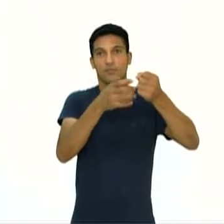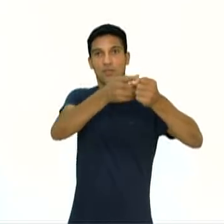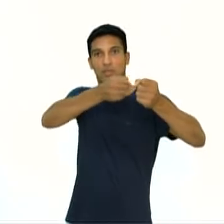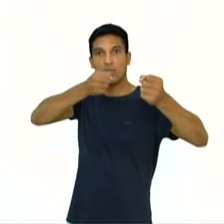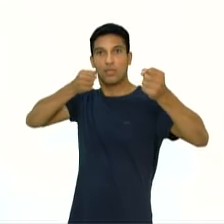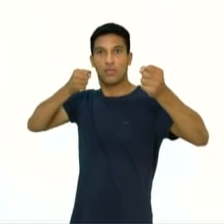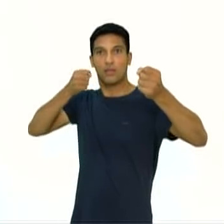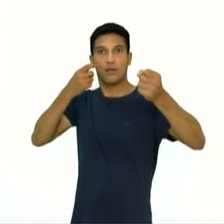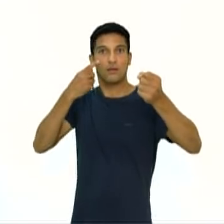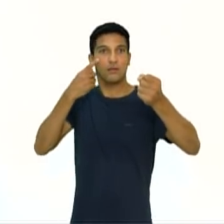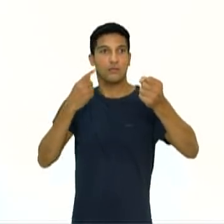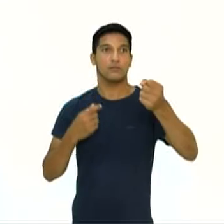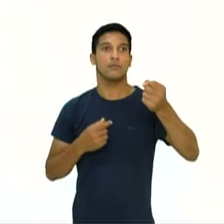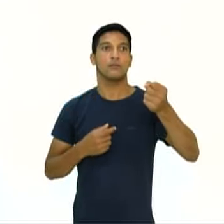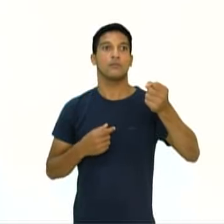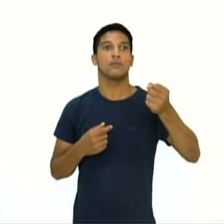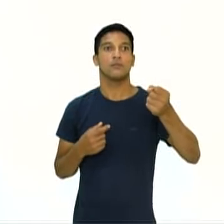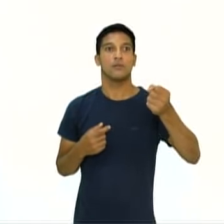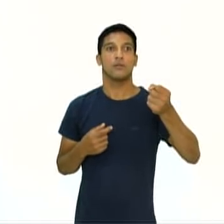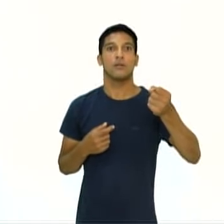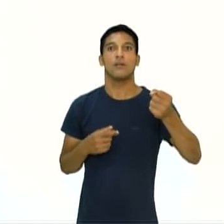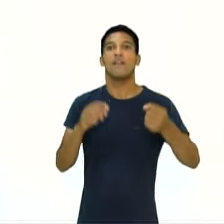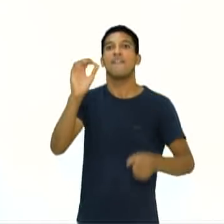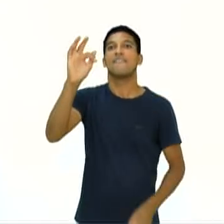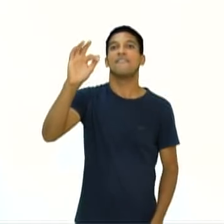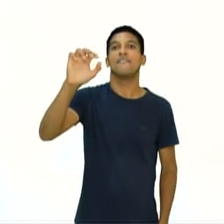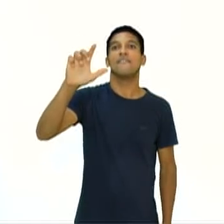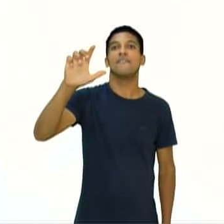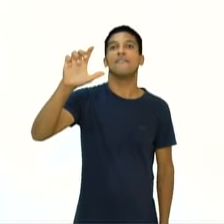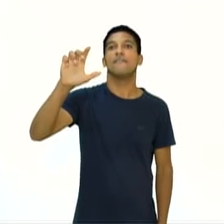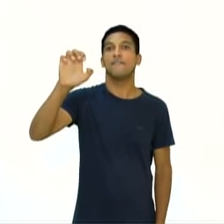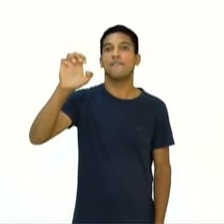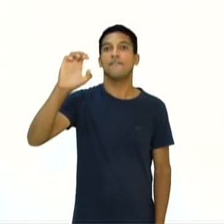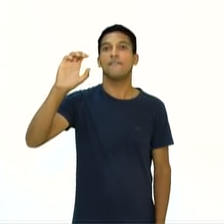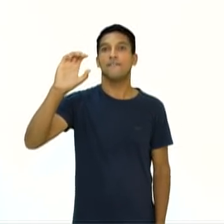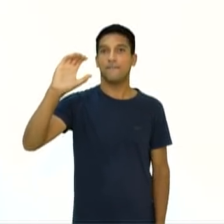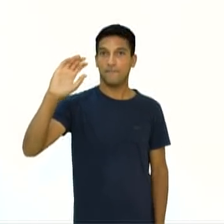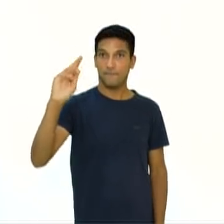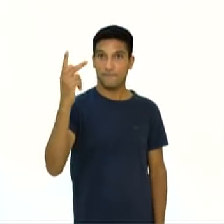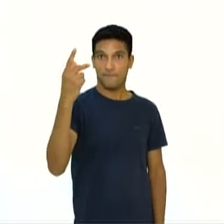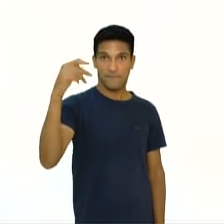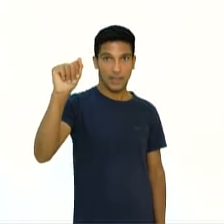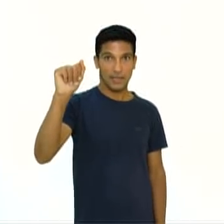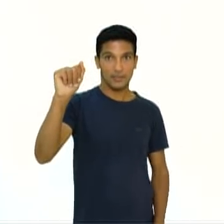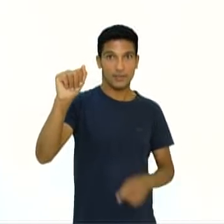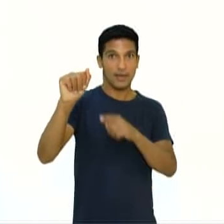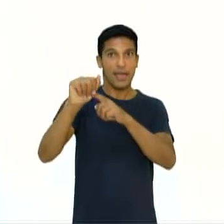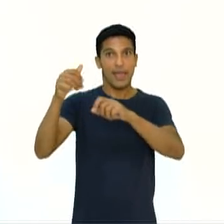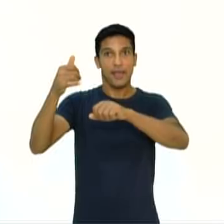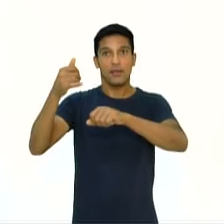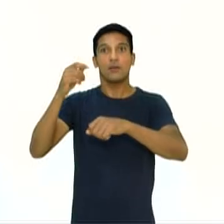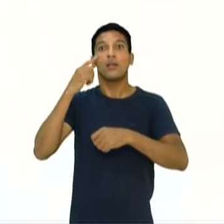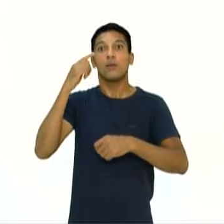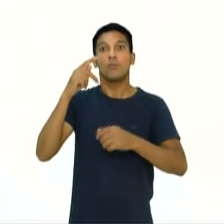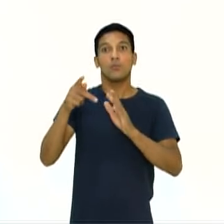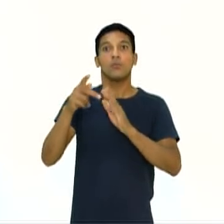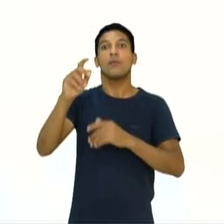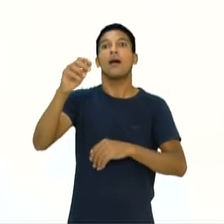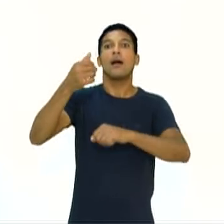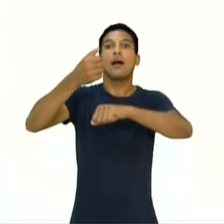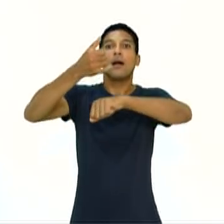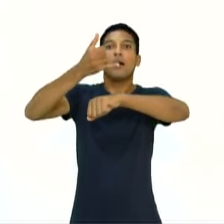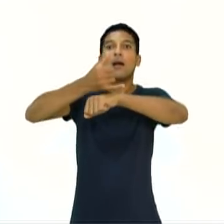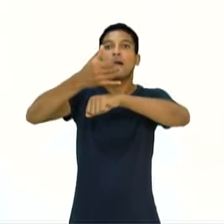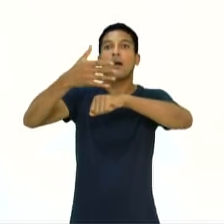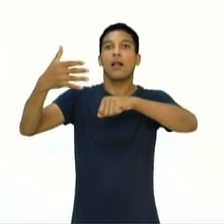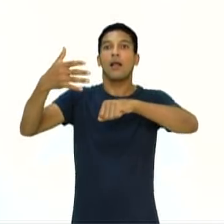as flechas são feitas de alumínio e a ponta é de aço. Só que não é aquela pontinha